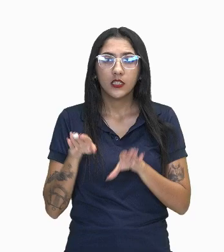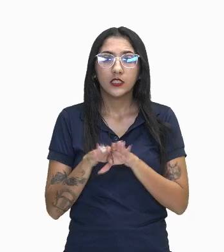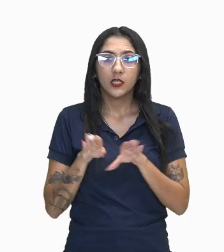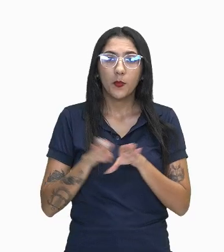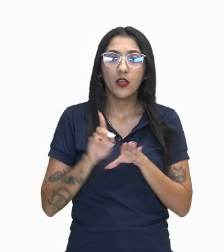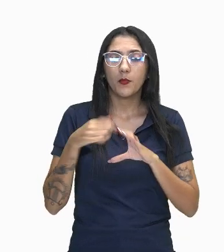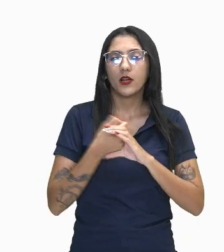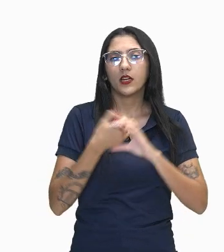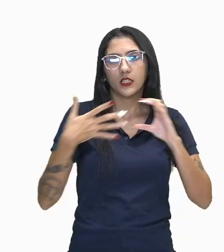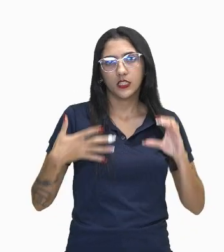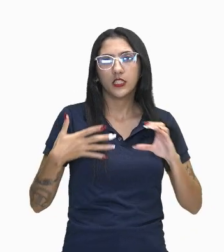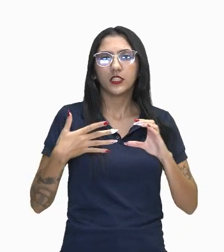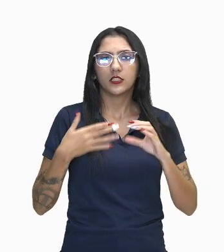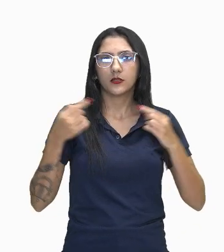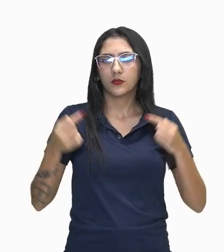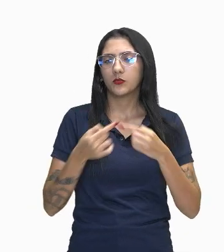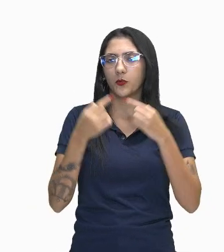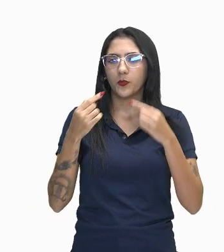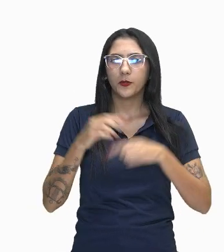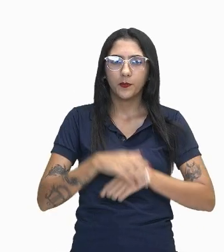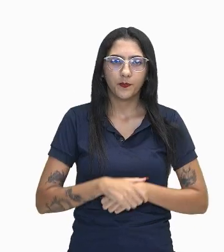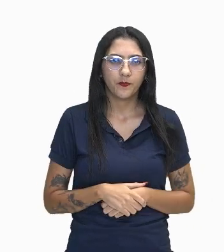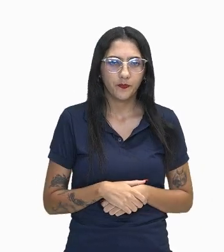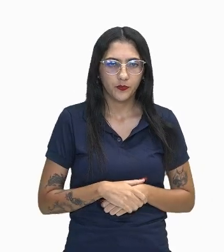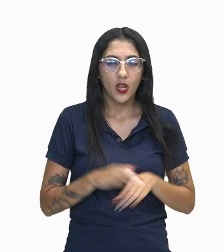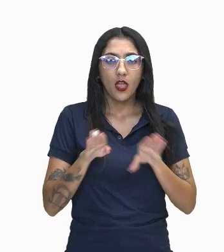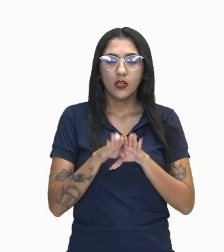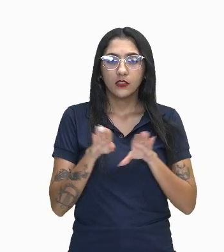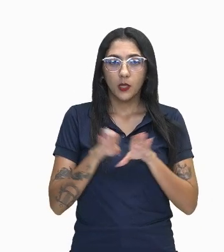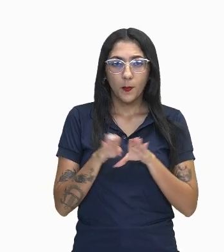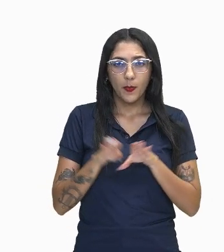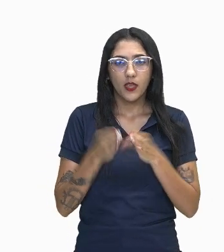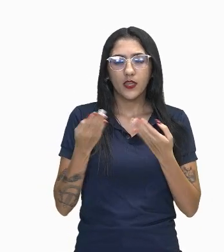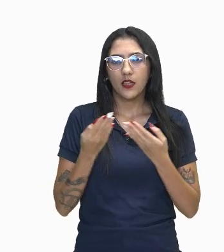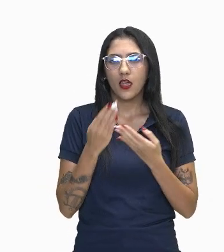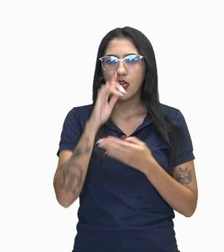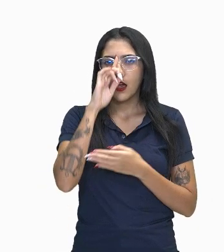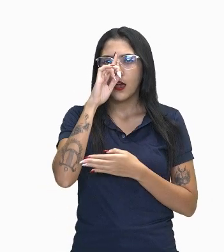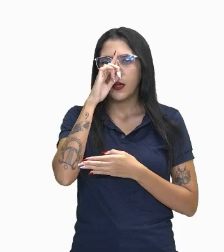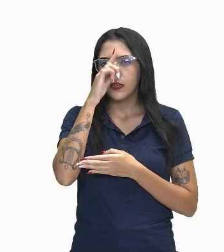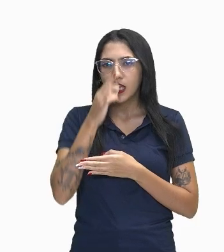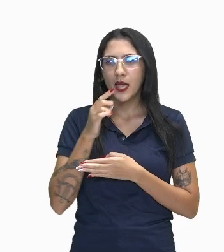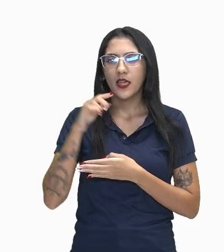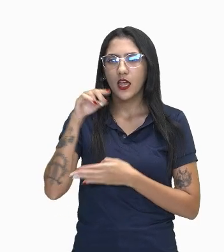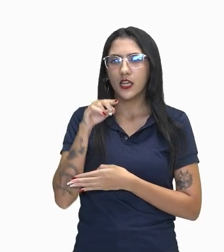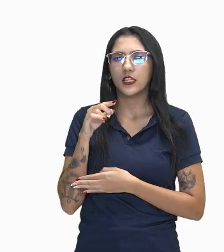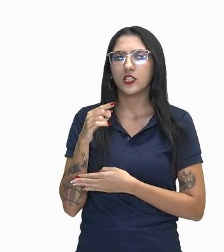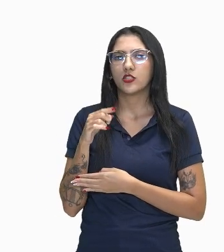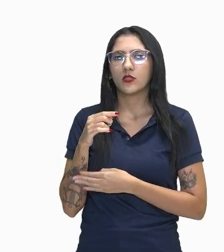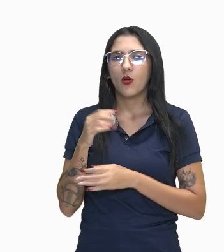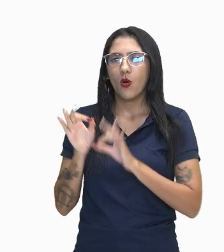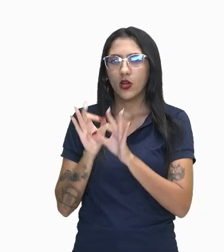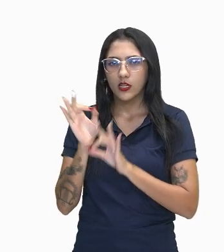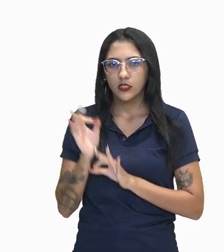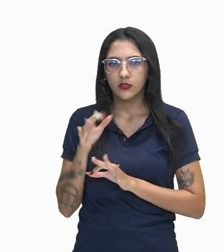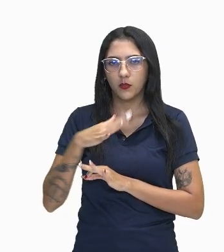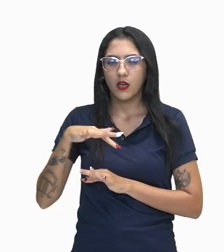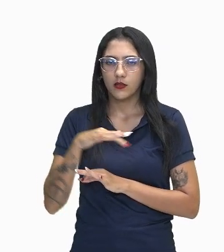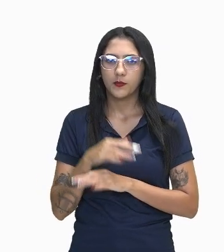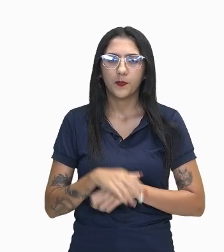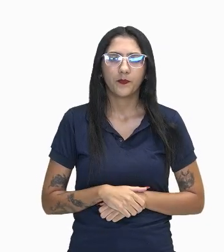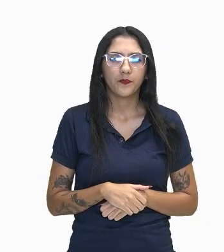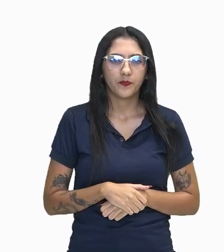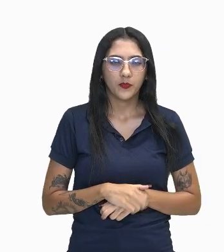extensiva, tá? Além do cultivo aí em grandes áreas abertas, diferente do sistema agrícola